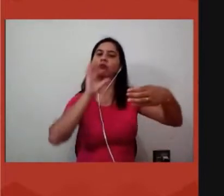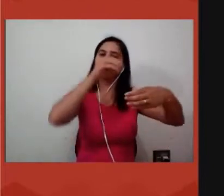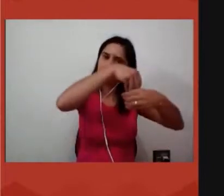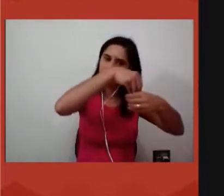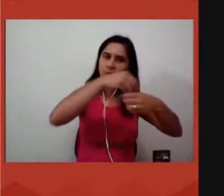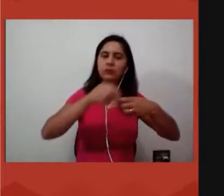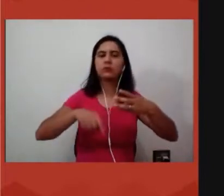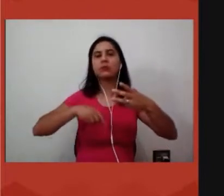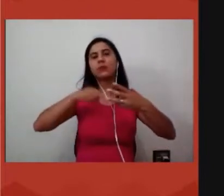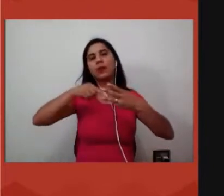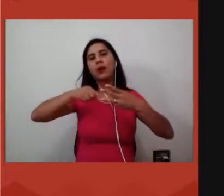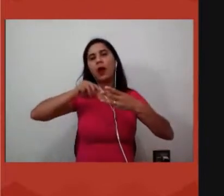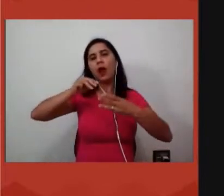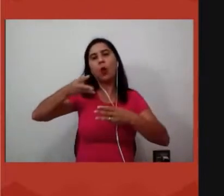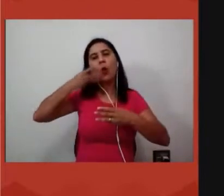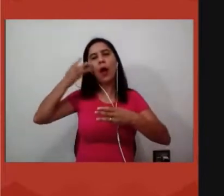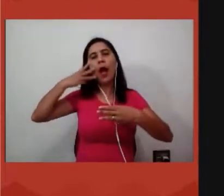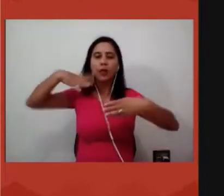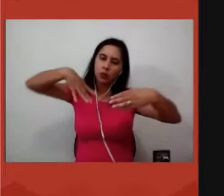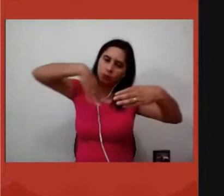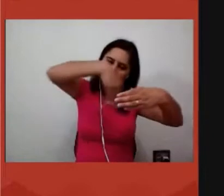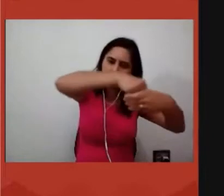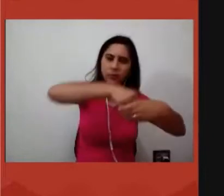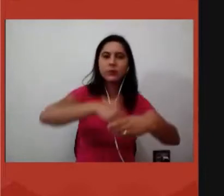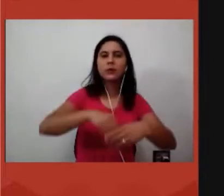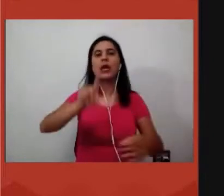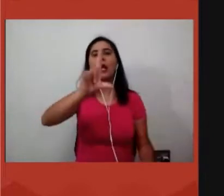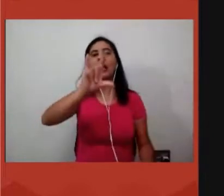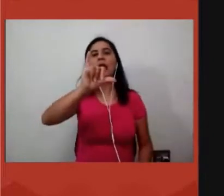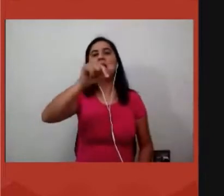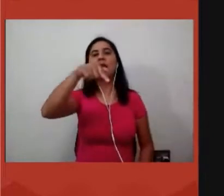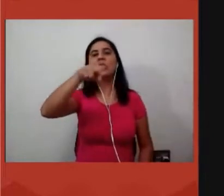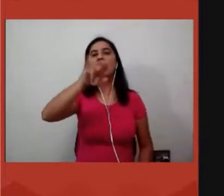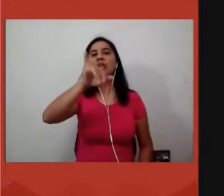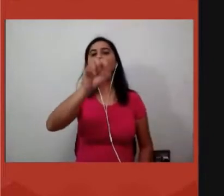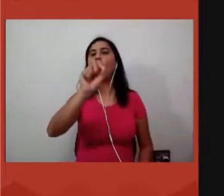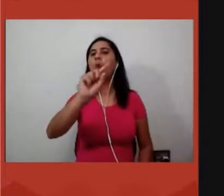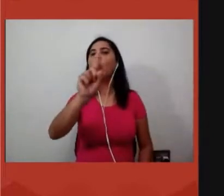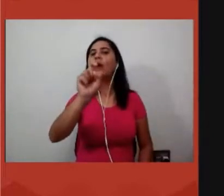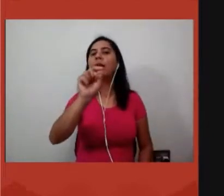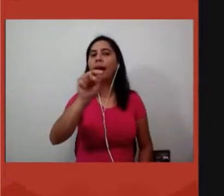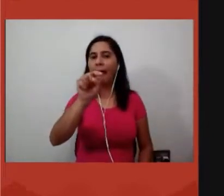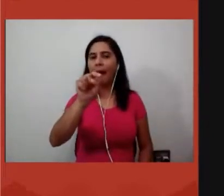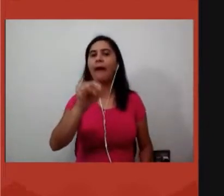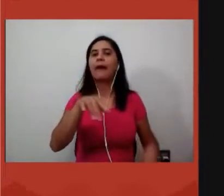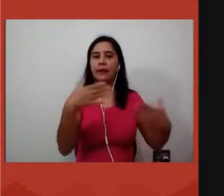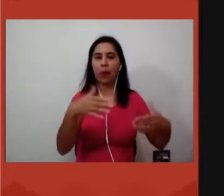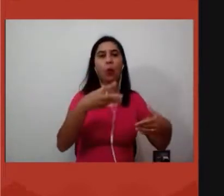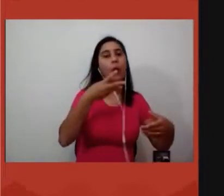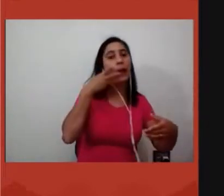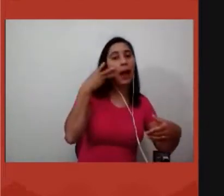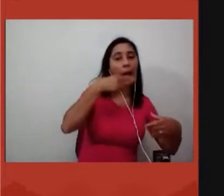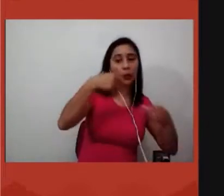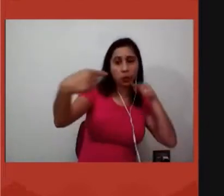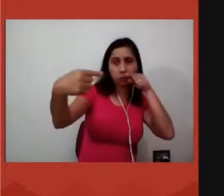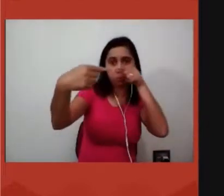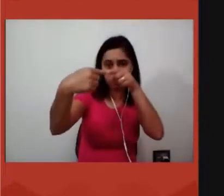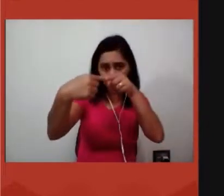Se o mingau se encaixa no líquido, se o gato se encaixa no líquido, e se o... Eu quero terceiro? O líquido se encaixa no líquido,